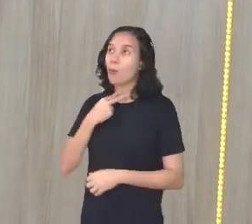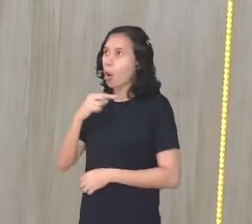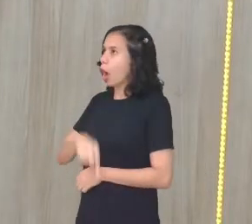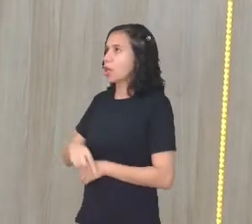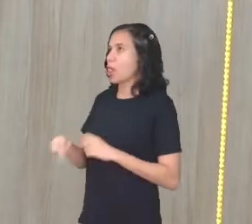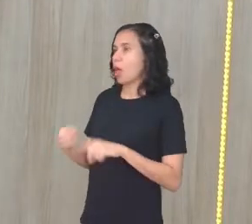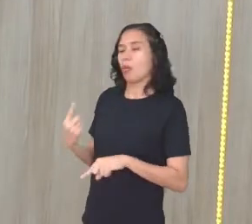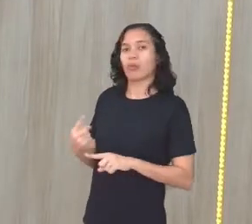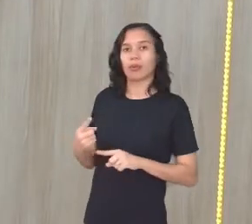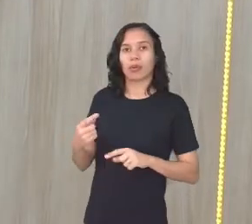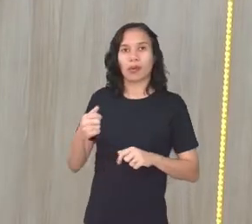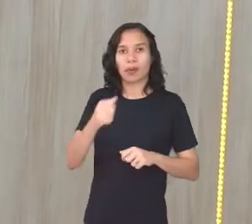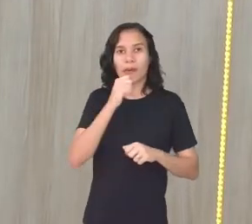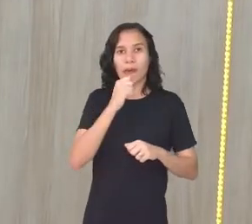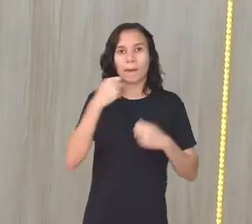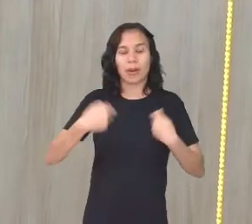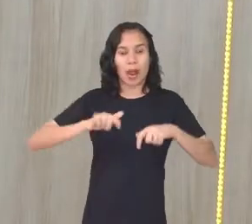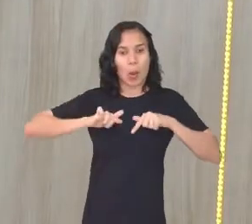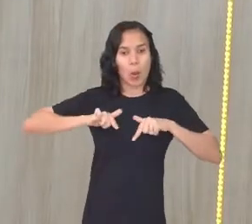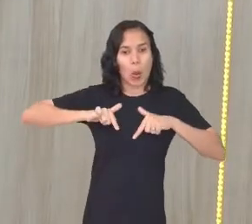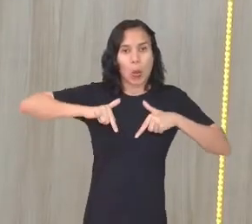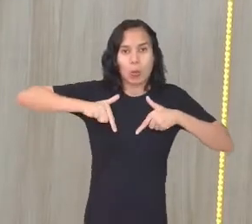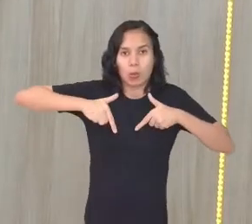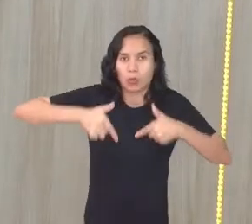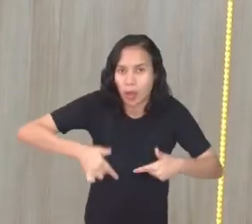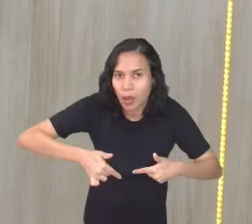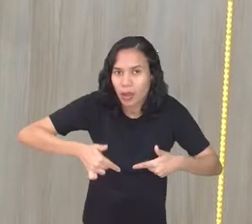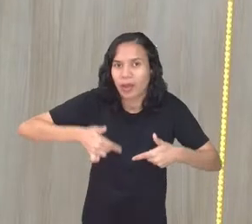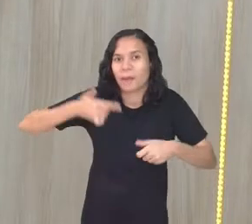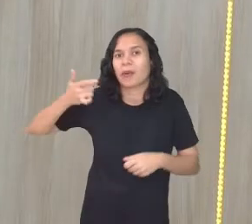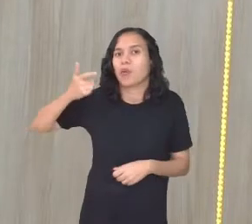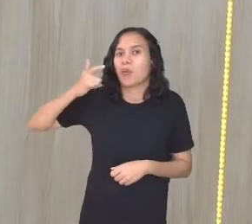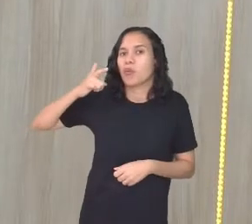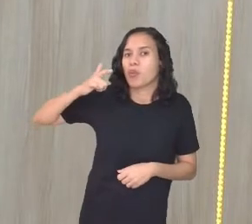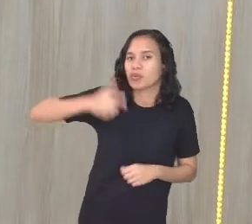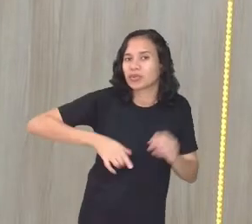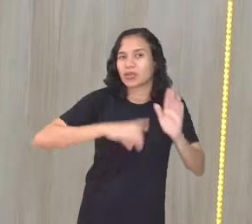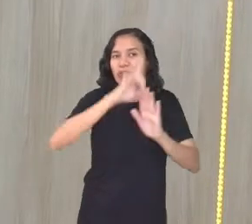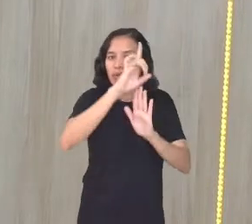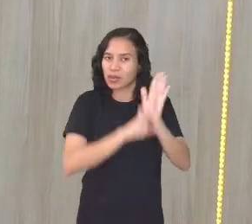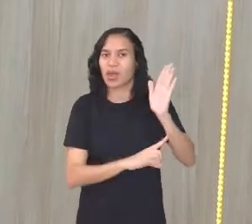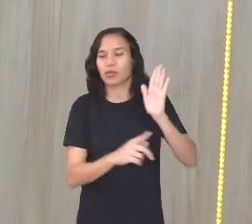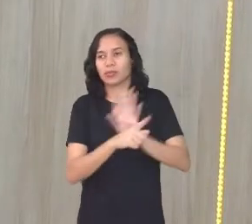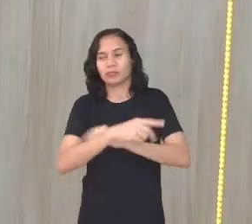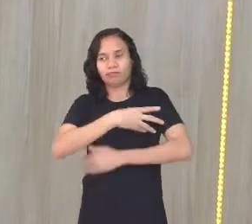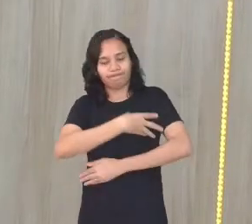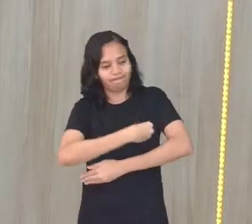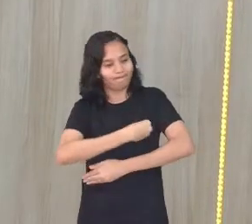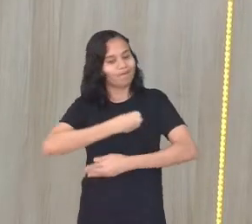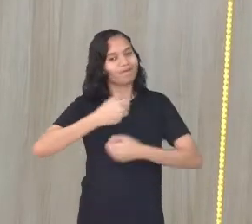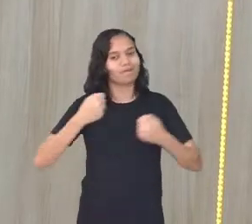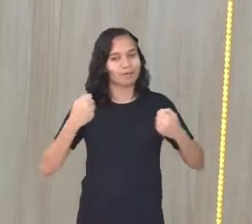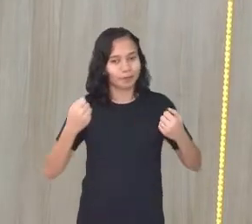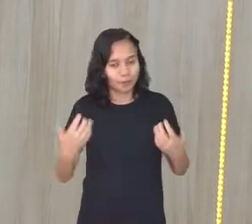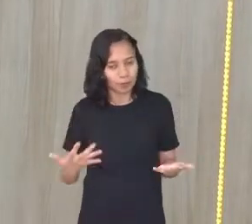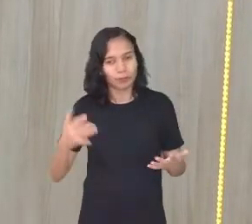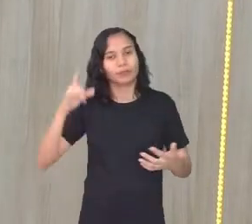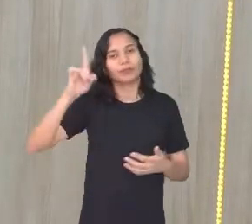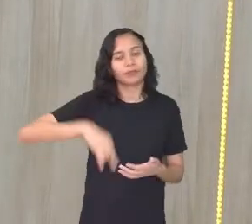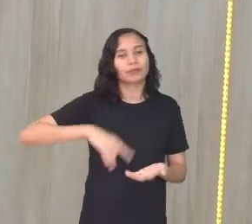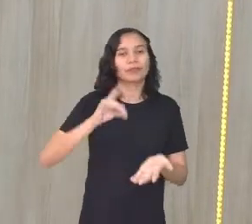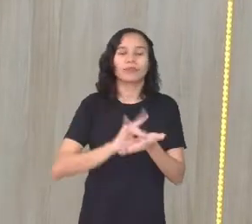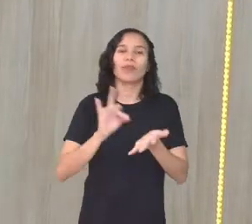aqui, a gente ainda tem que lutar para ter o direito de amamentar. Então, é uma